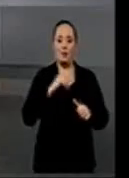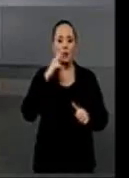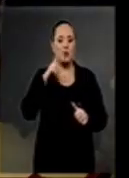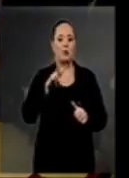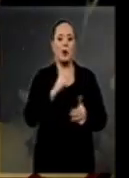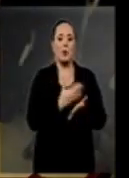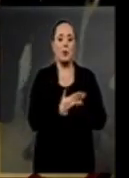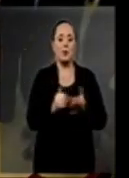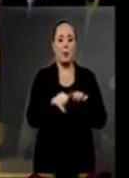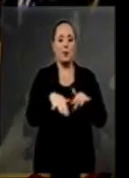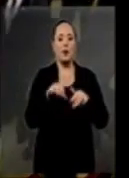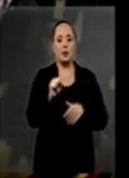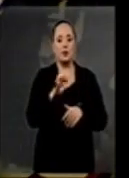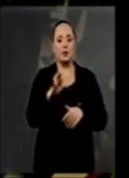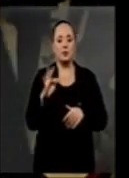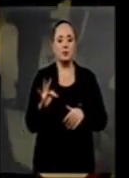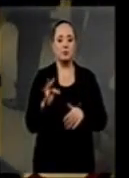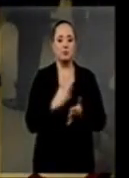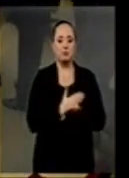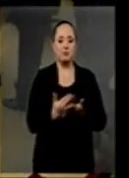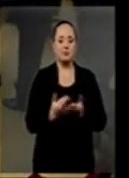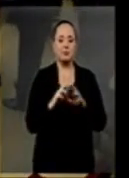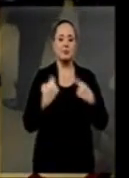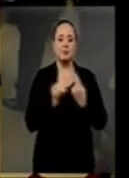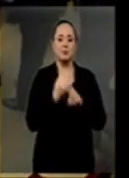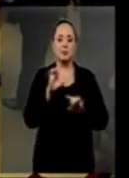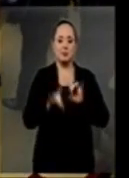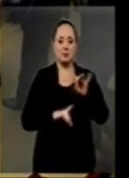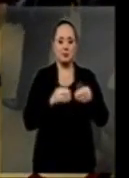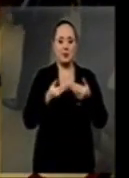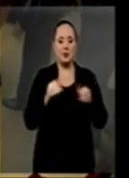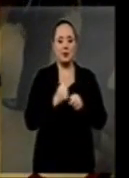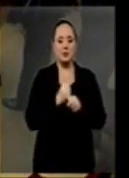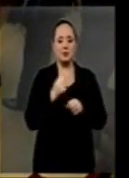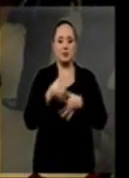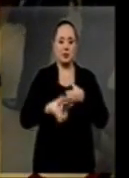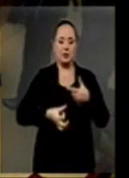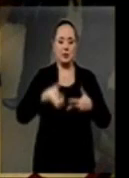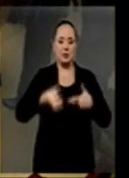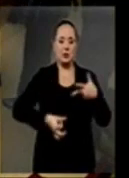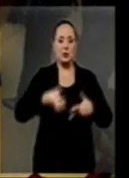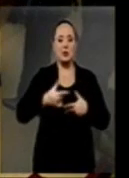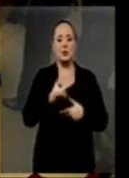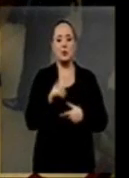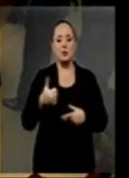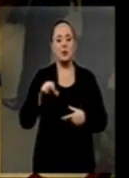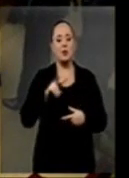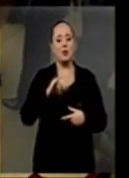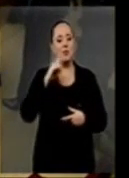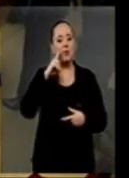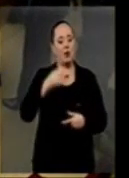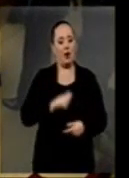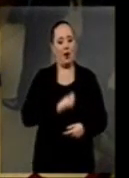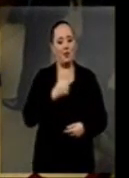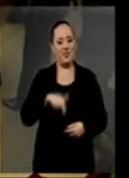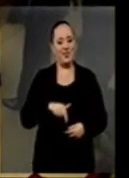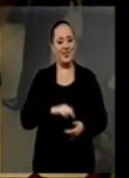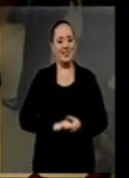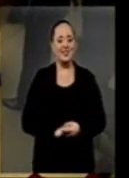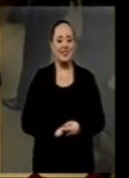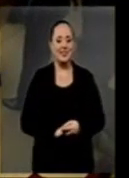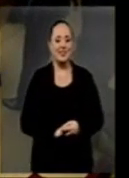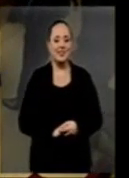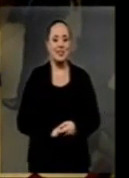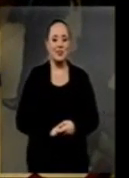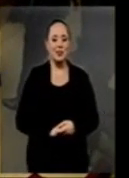vamos agora o plenário do supremo tribunal federal para o início da sessão solene de abertura do ano judiciário 2009 e que você acompanha ao vivo direto do plenário um